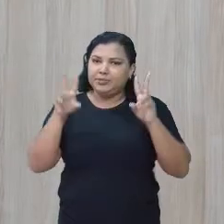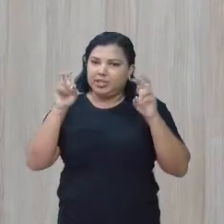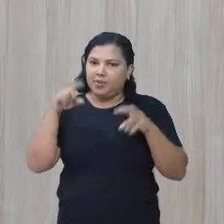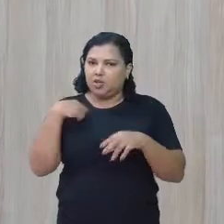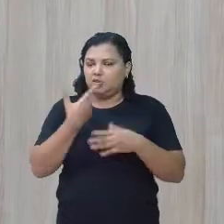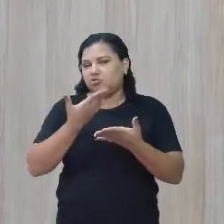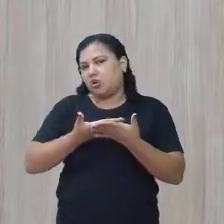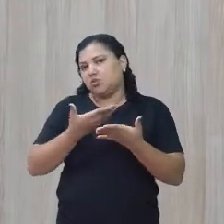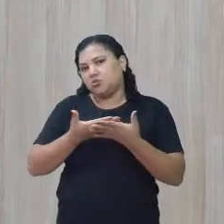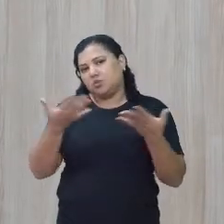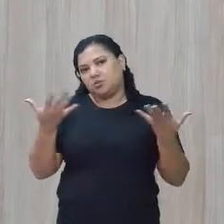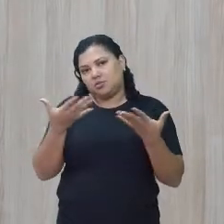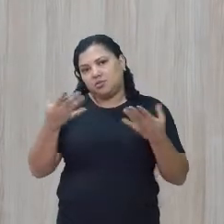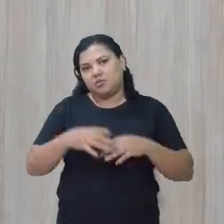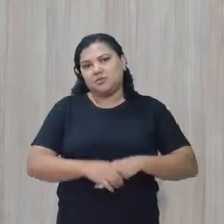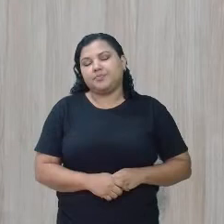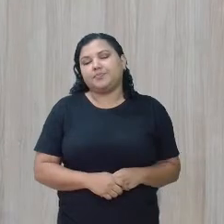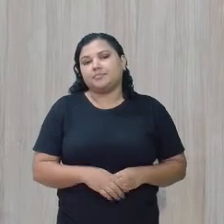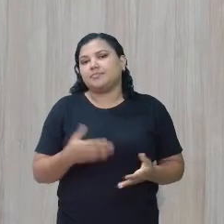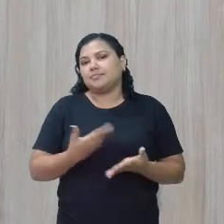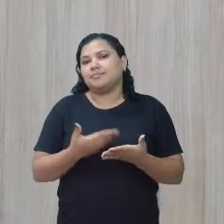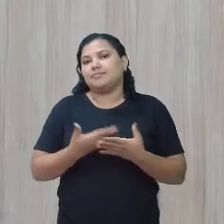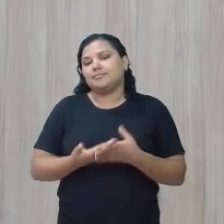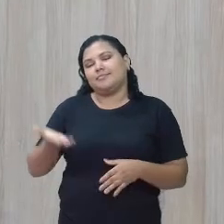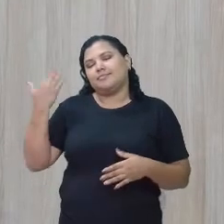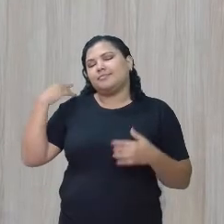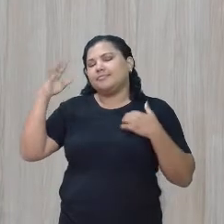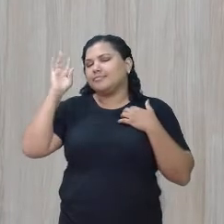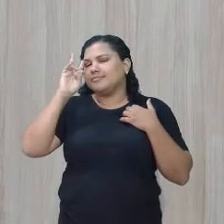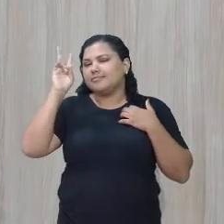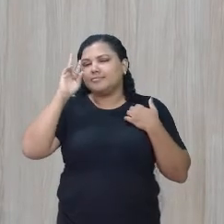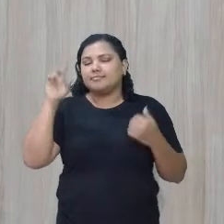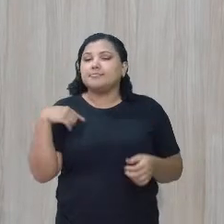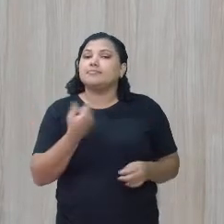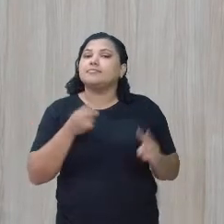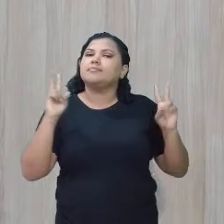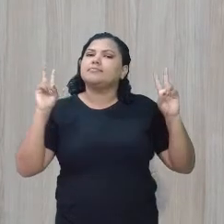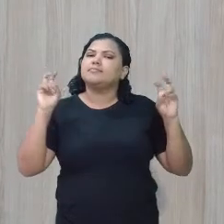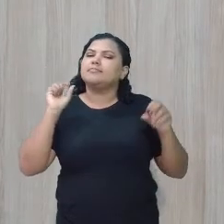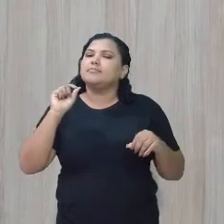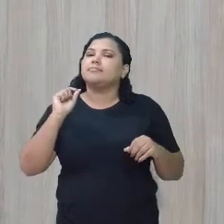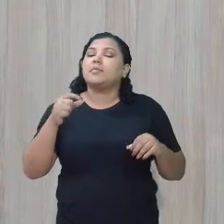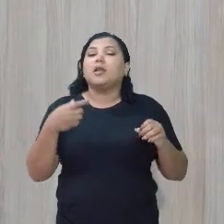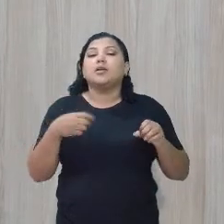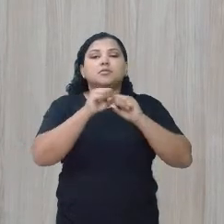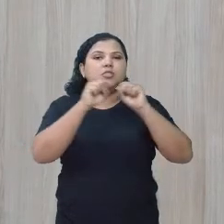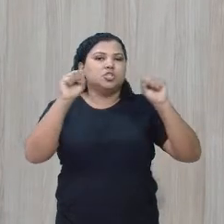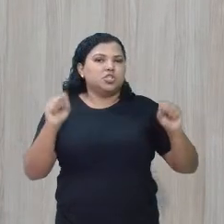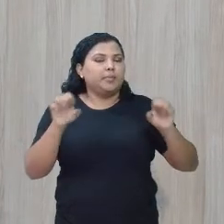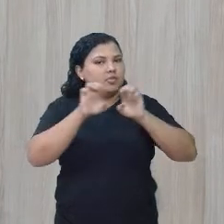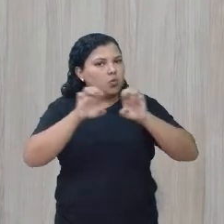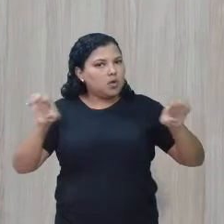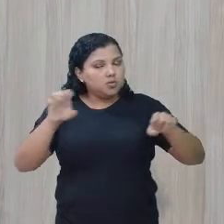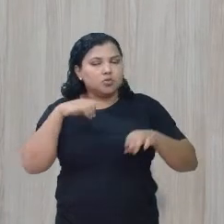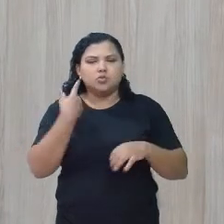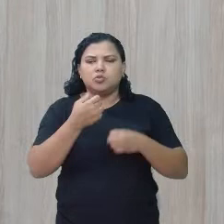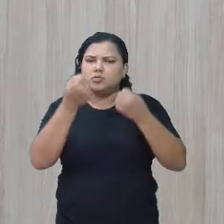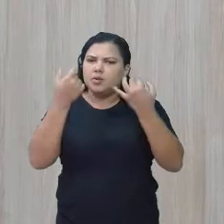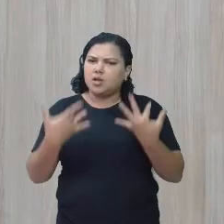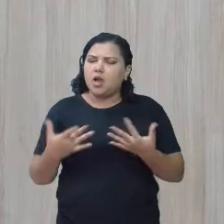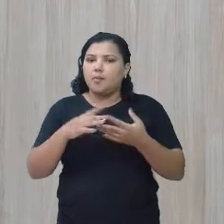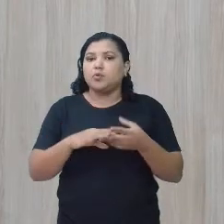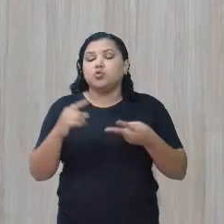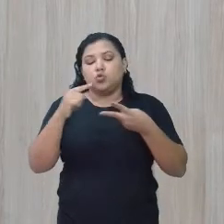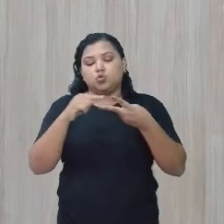estamos estudando. Na aula passada, relembramos aí a questão de sistema de equações quando falamos dos